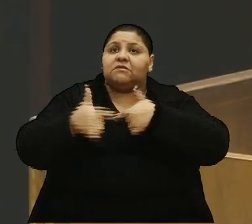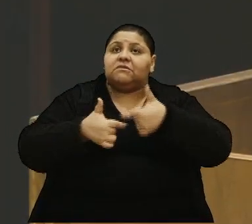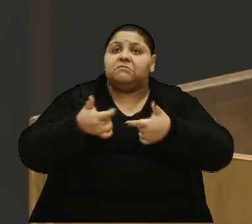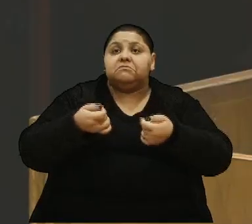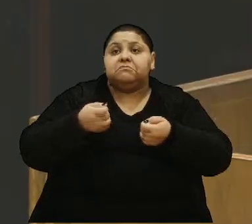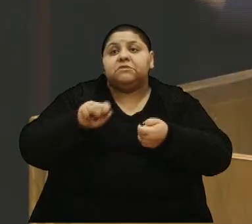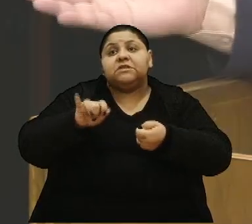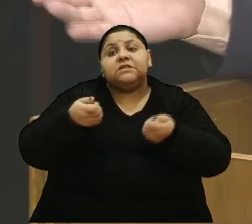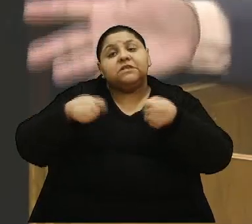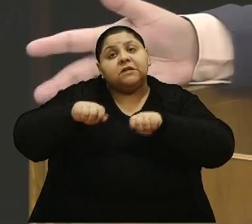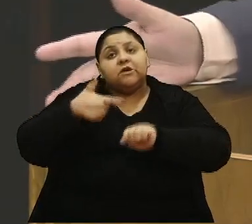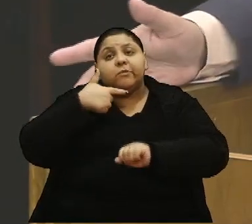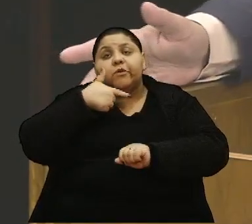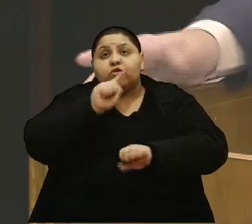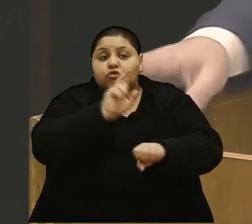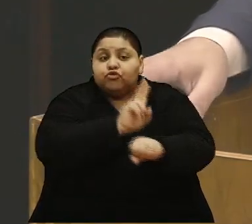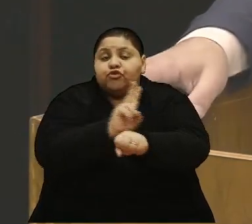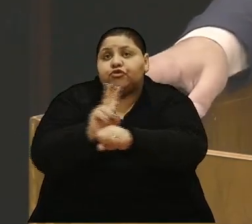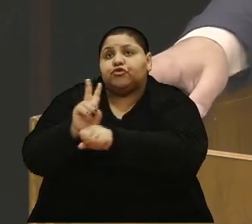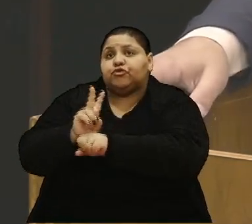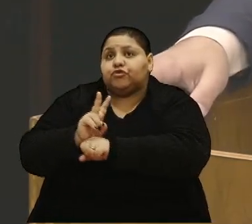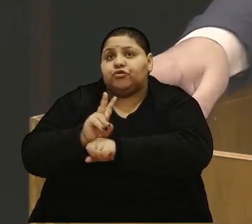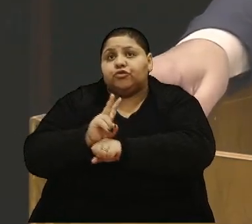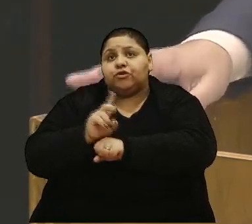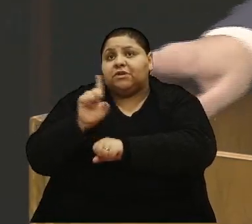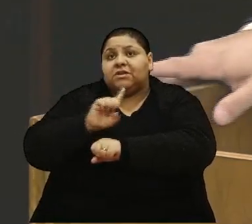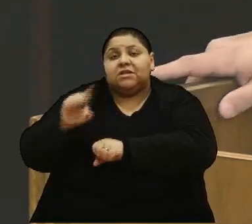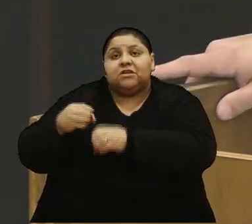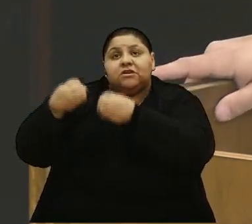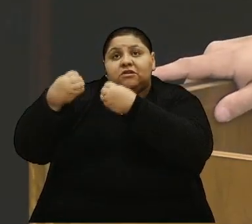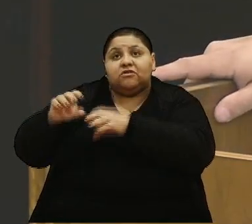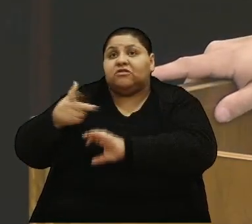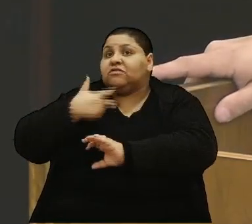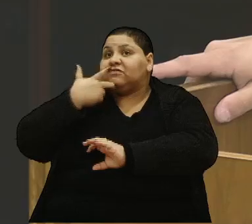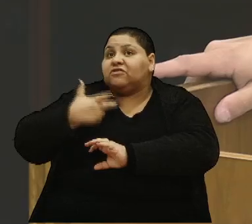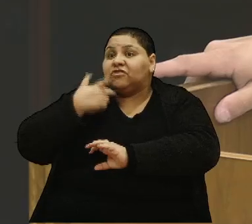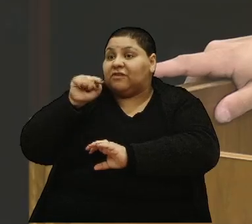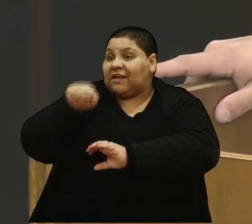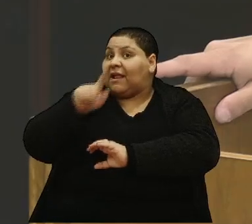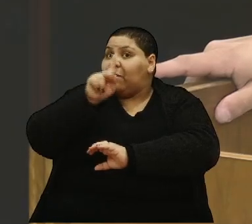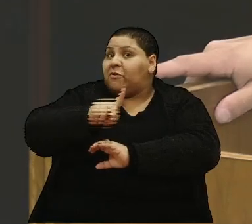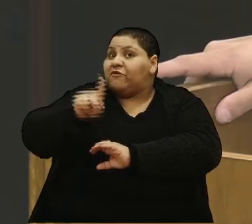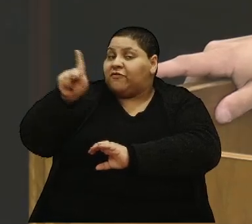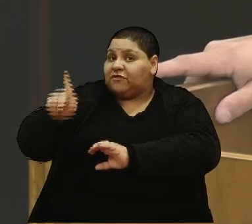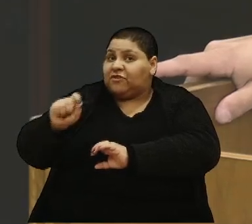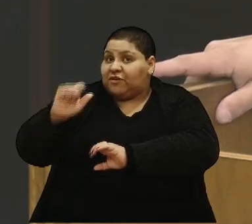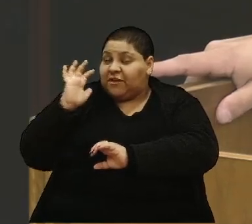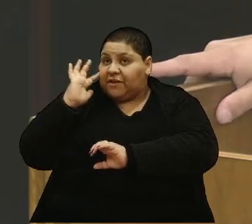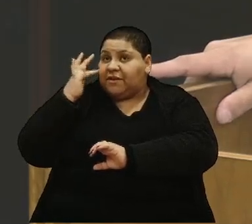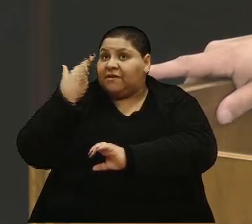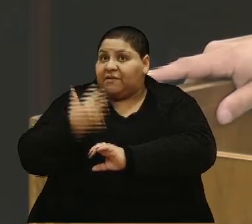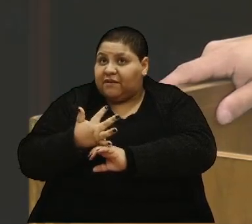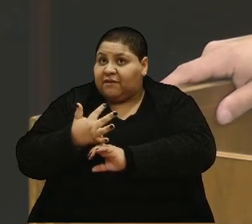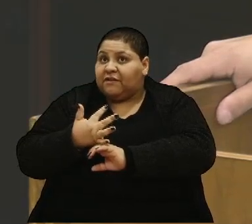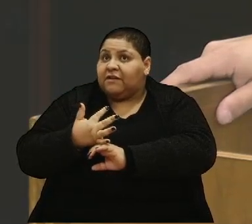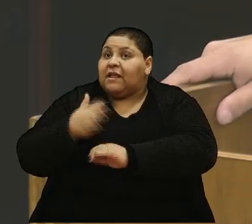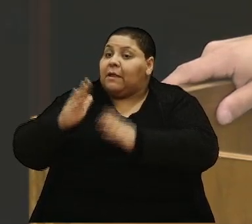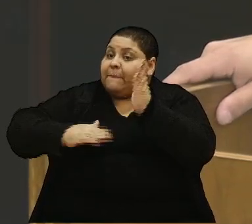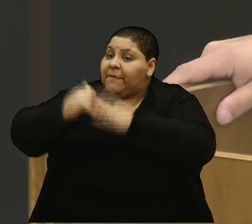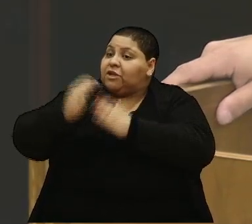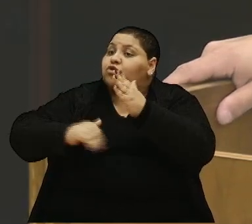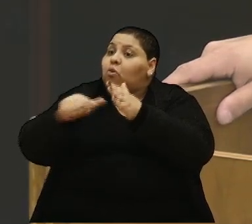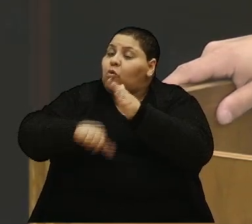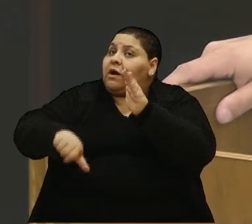necessário, para conseguir tratar e que isso não prejudique. Não estou falando daquela professora. Aquela professora praticou um crime.